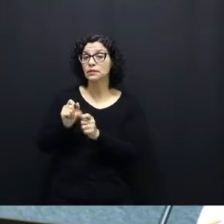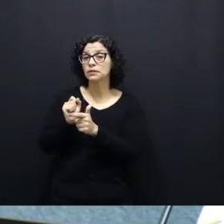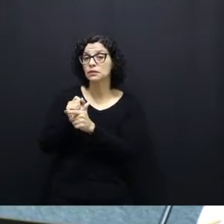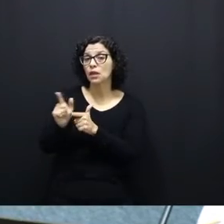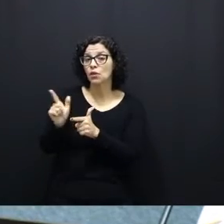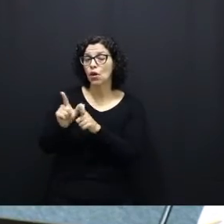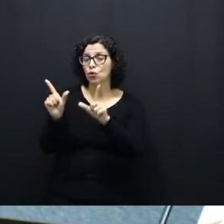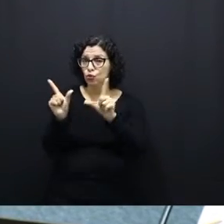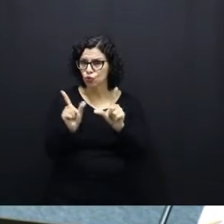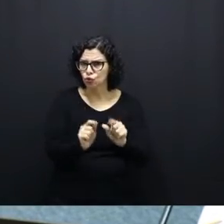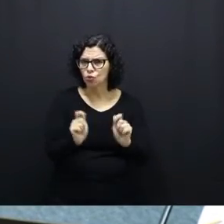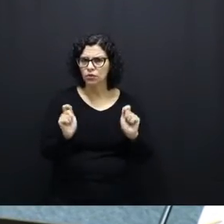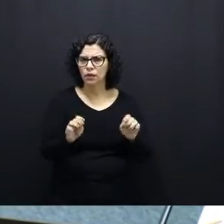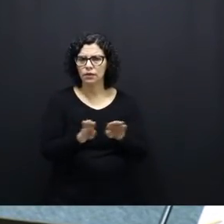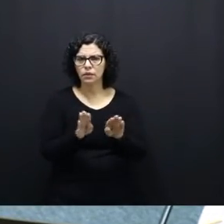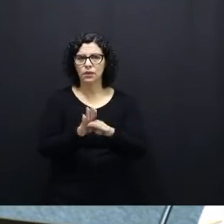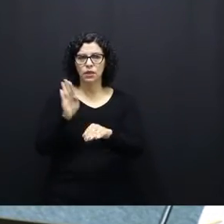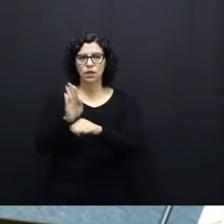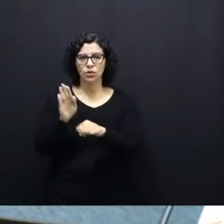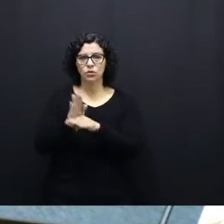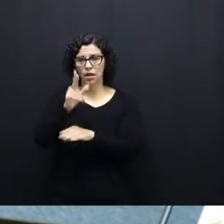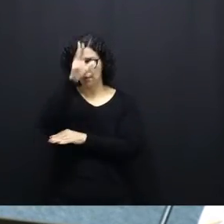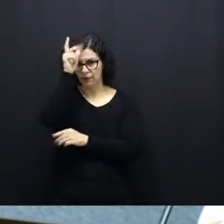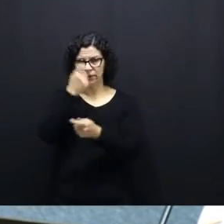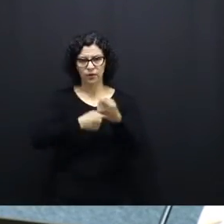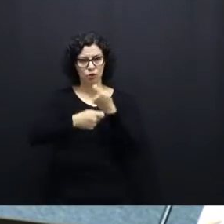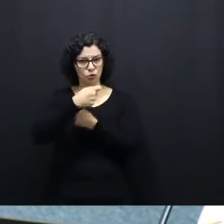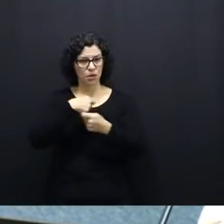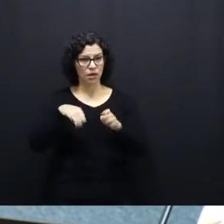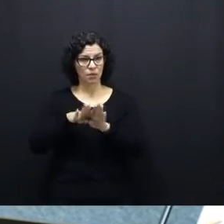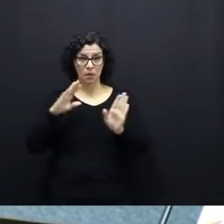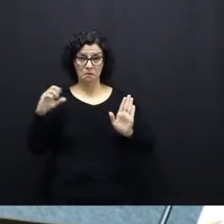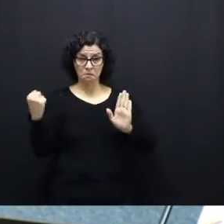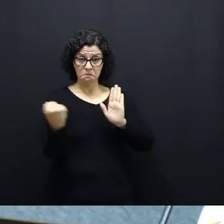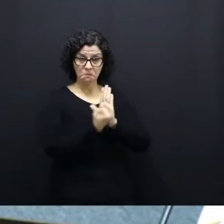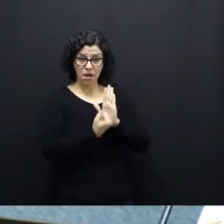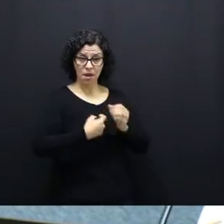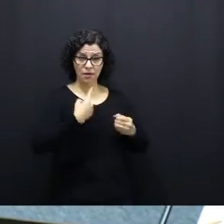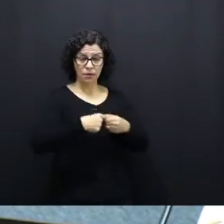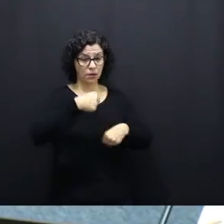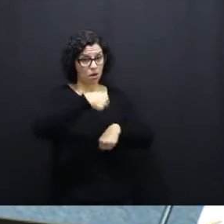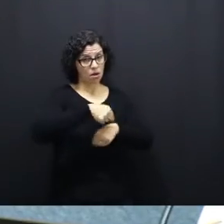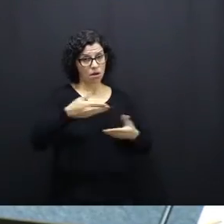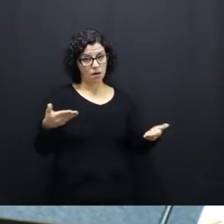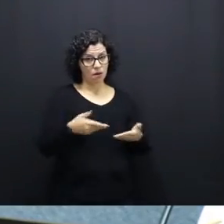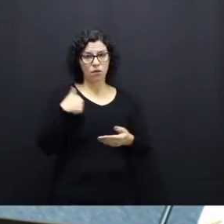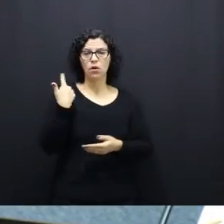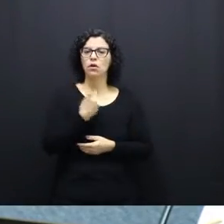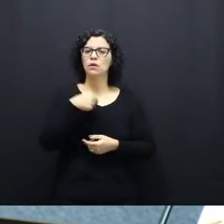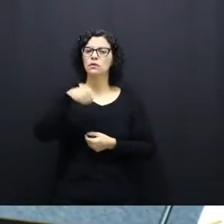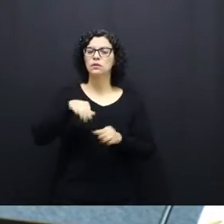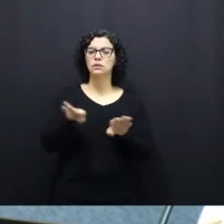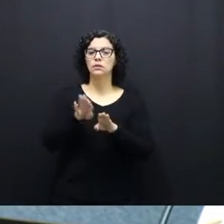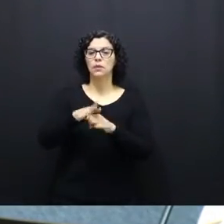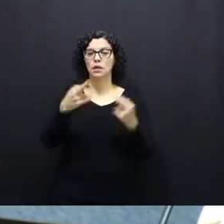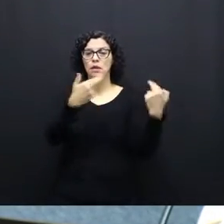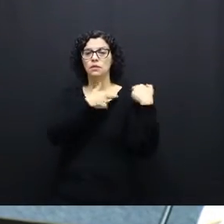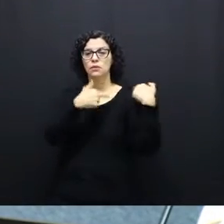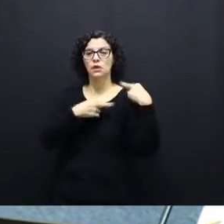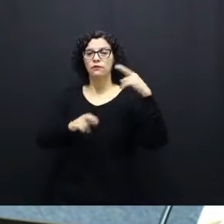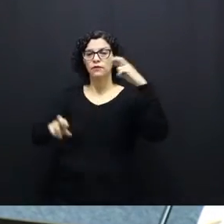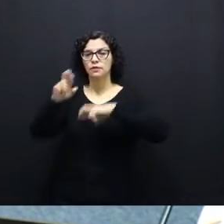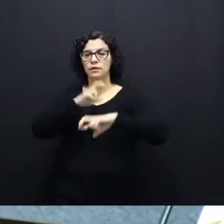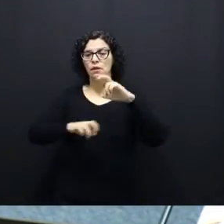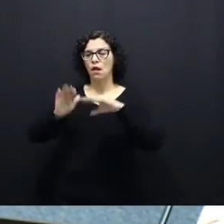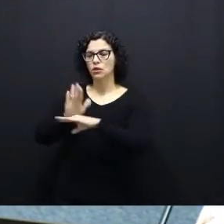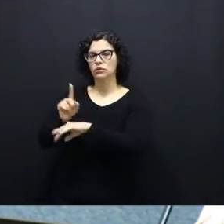onda reduzir ajudar nosso perfeito administrar a prefeito não quer ficar com um Marco na cidade é hora de nossa casa que eu não responsável pela